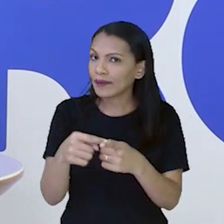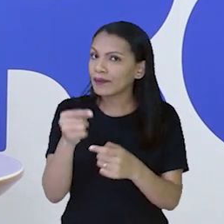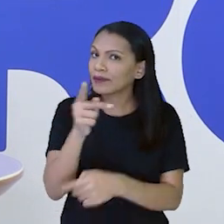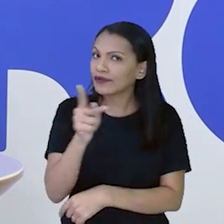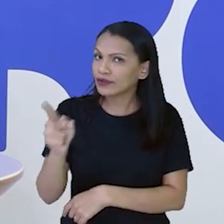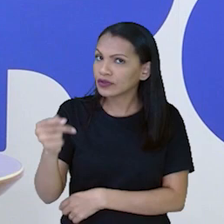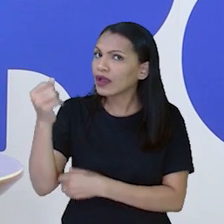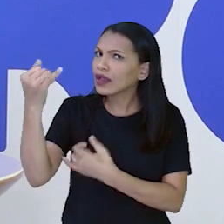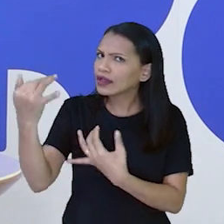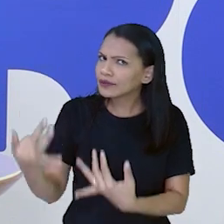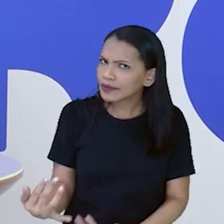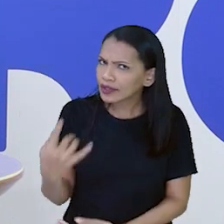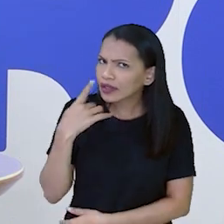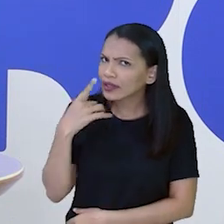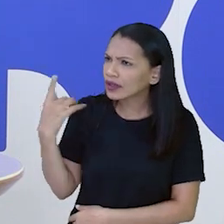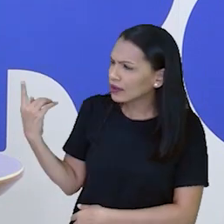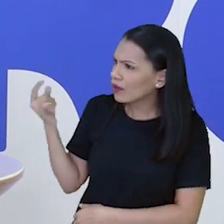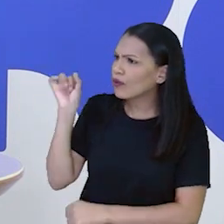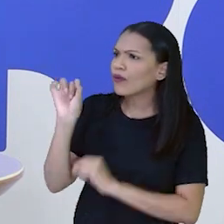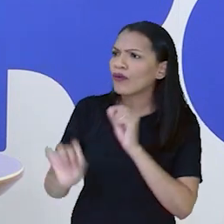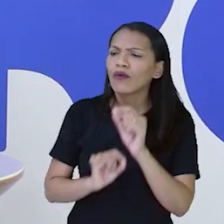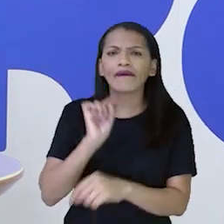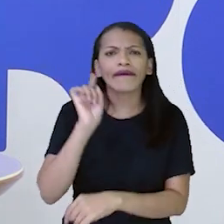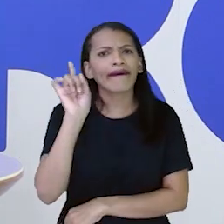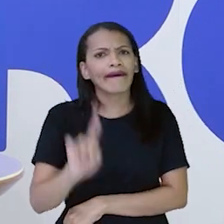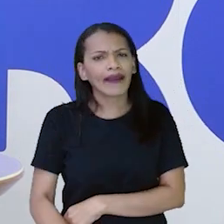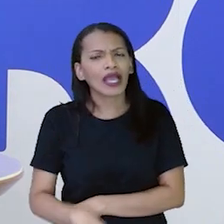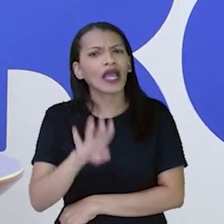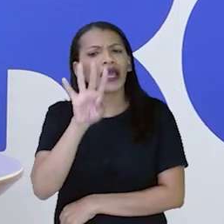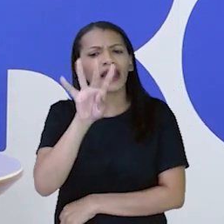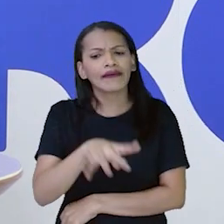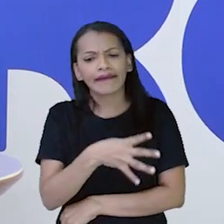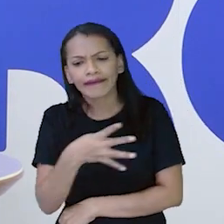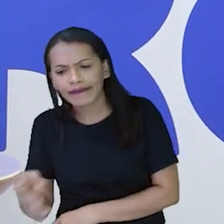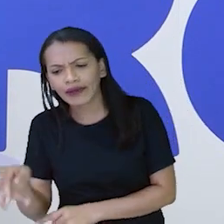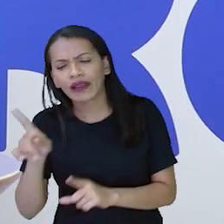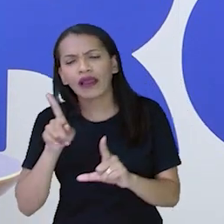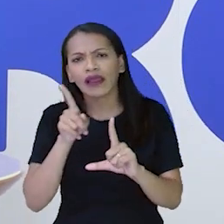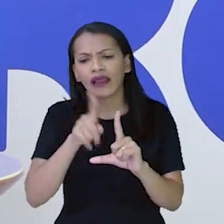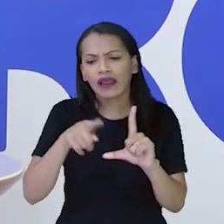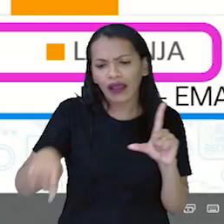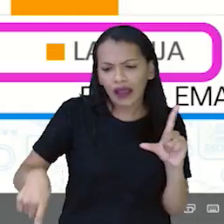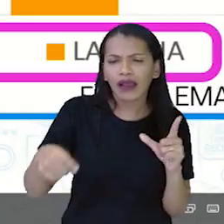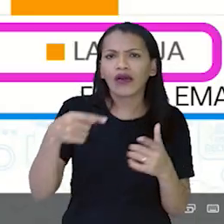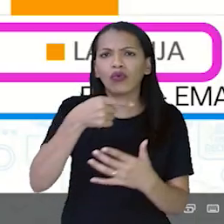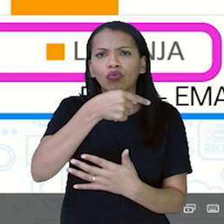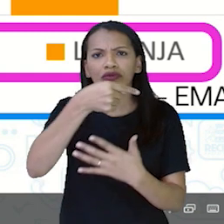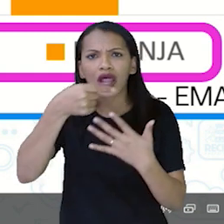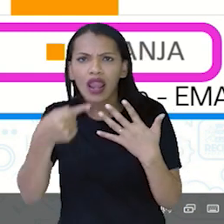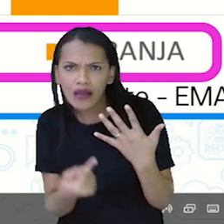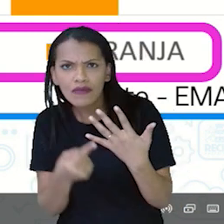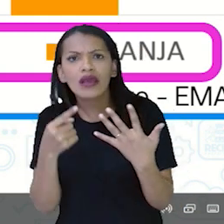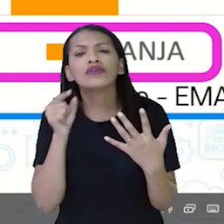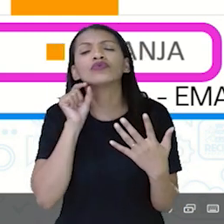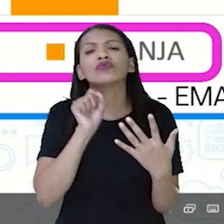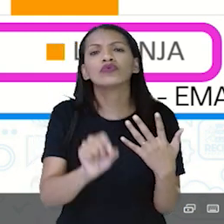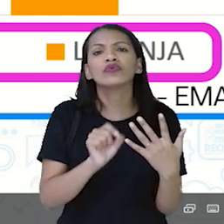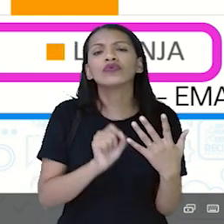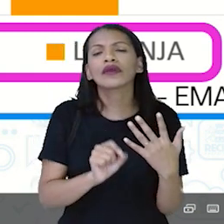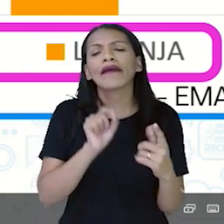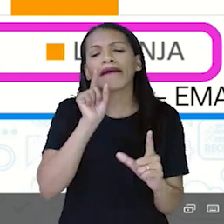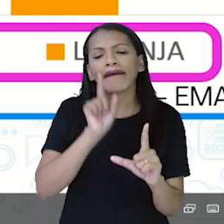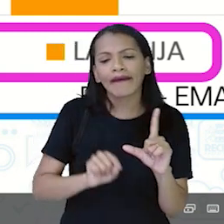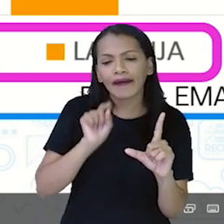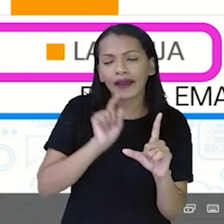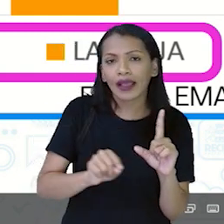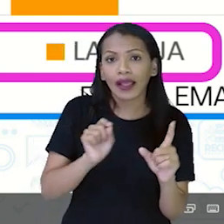que é gráfico, os elementos do gráfico. Ela explicou para que o que é a legenda. Então,